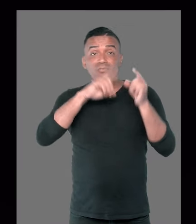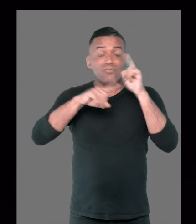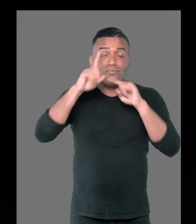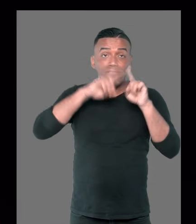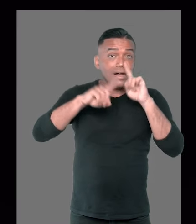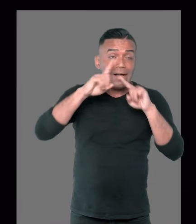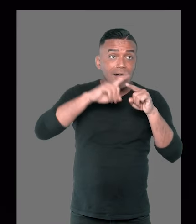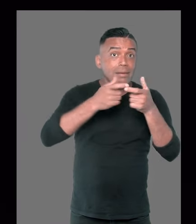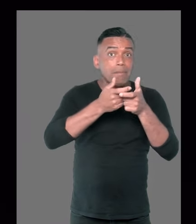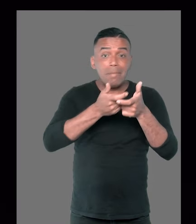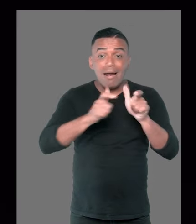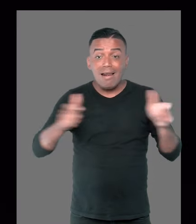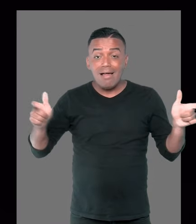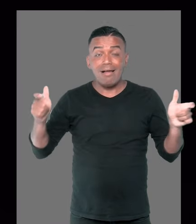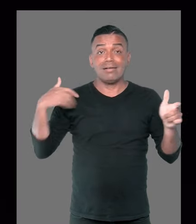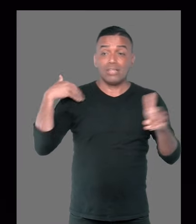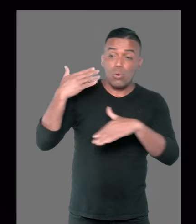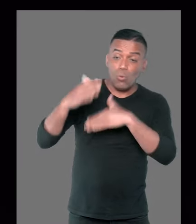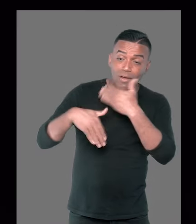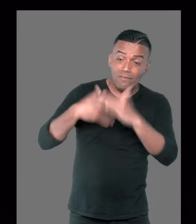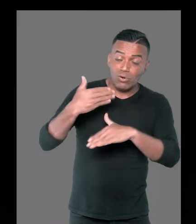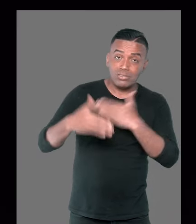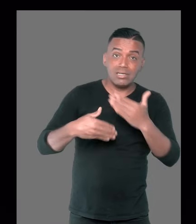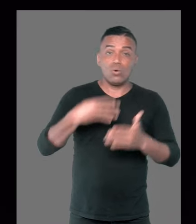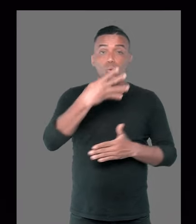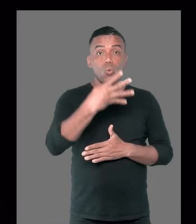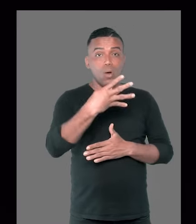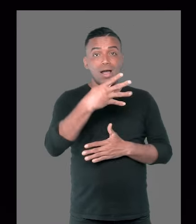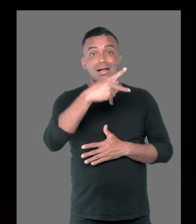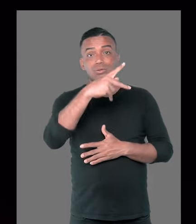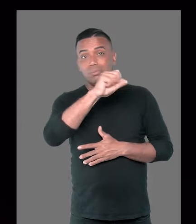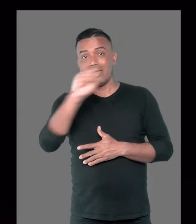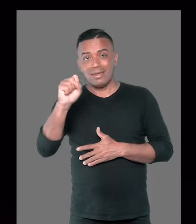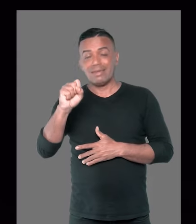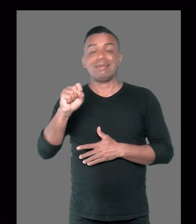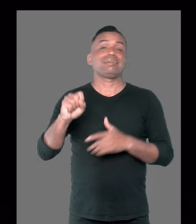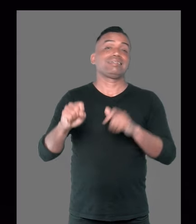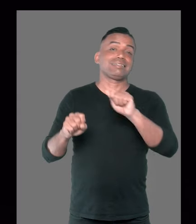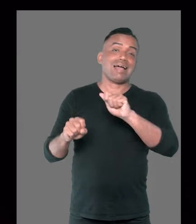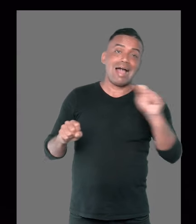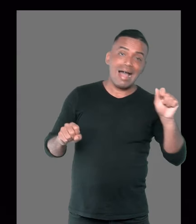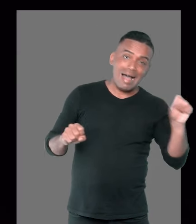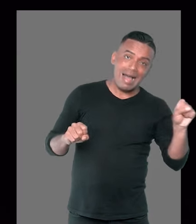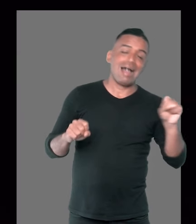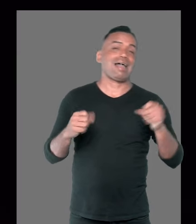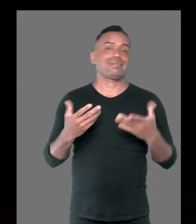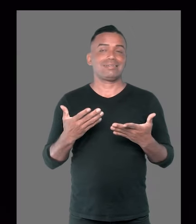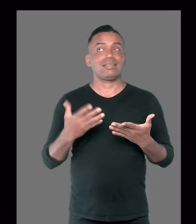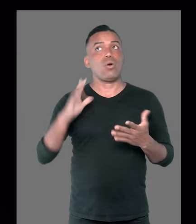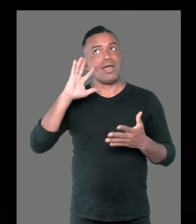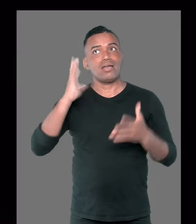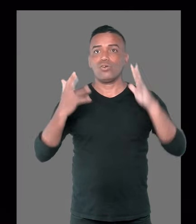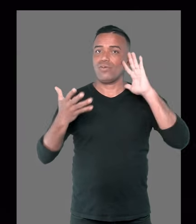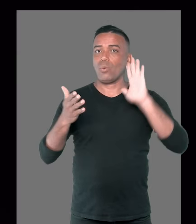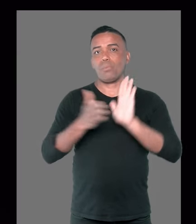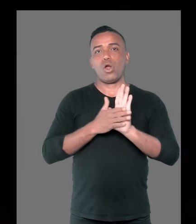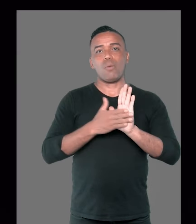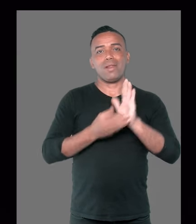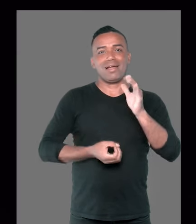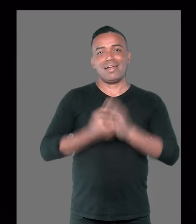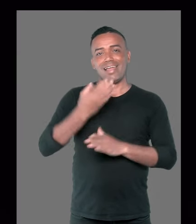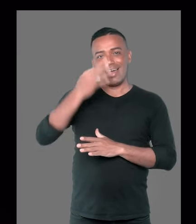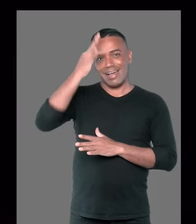tapados por uma evolução por exemplo dos quat PS ou dos ais e assim por diante eh e a gente resolveu fazer a nossa própria teoria